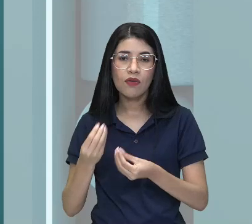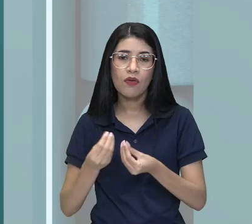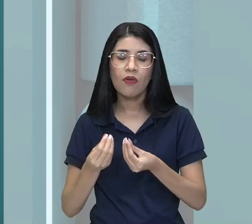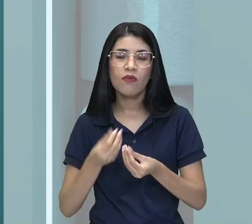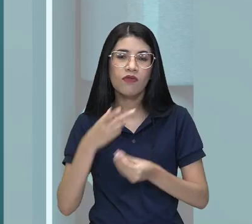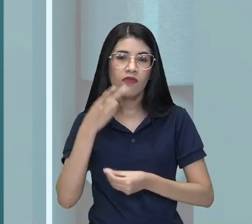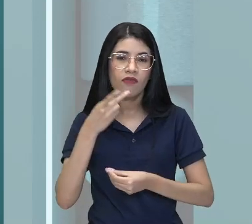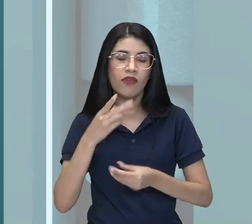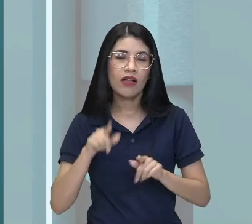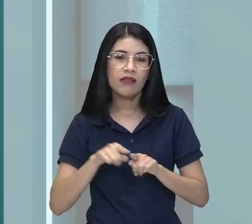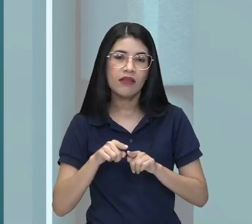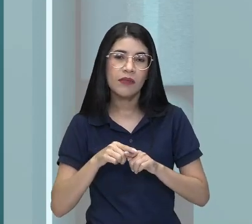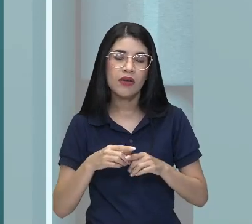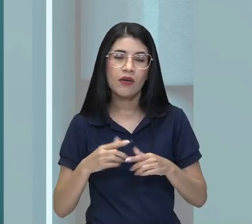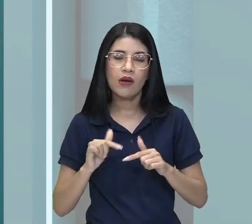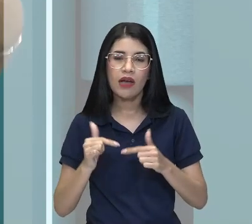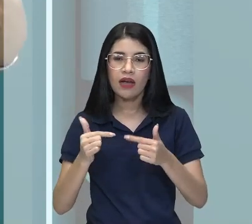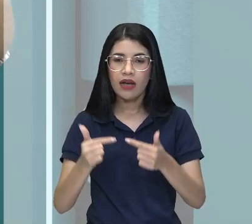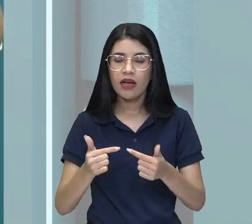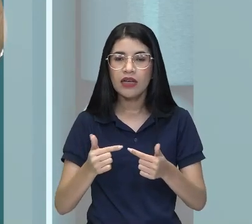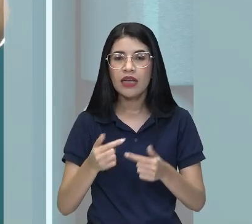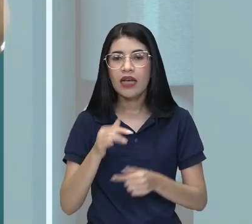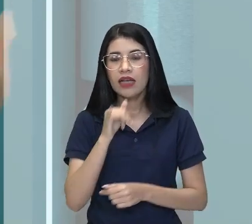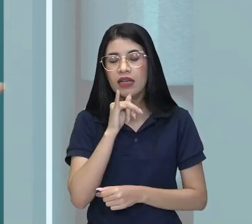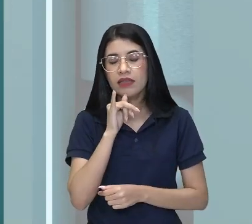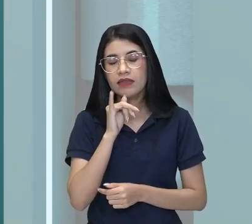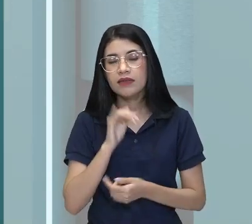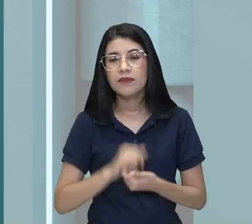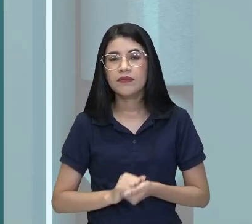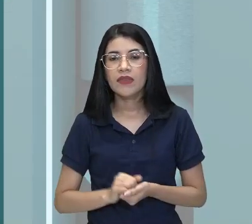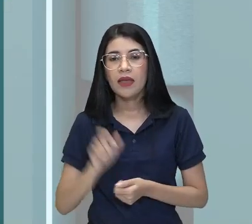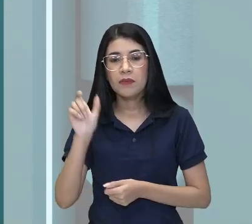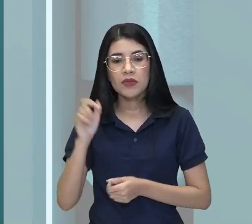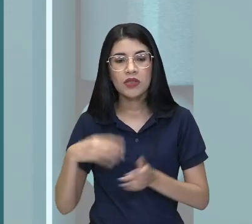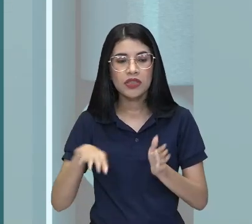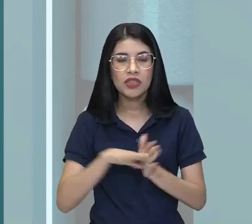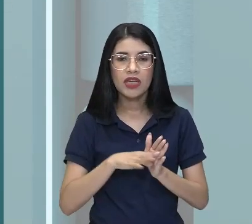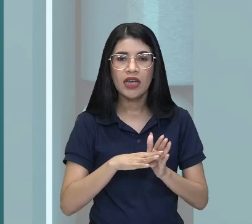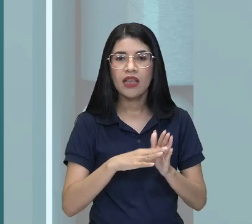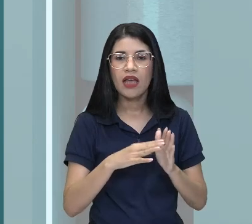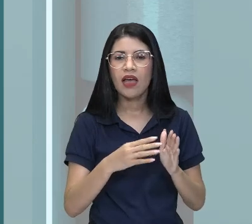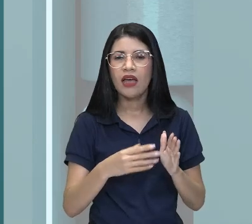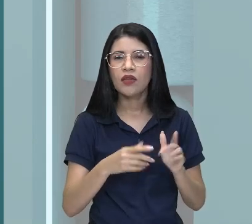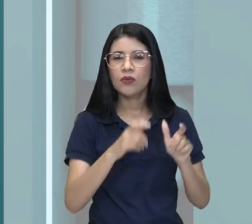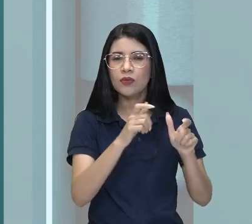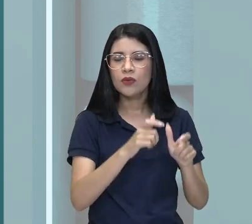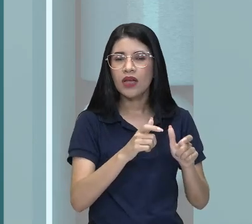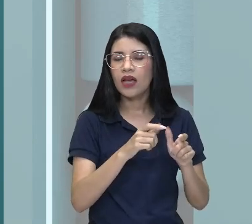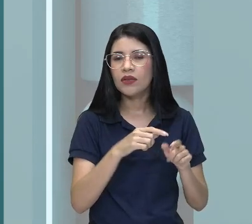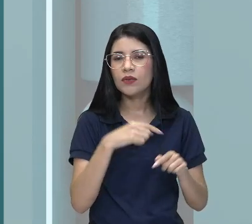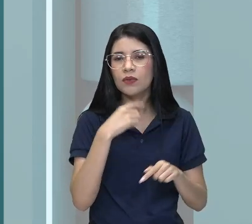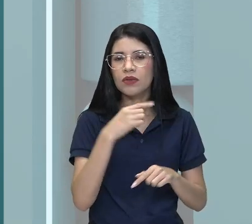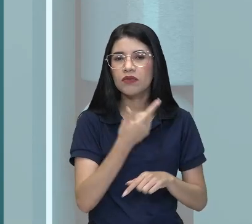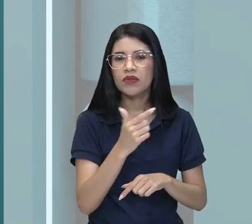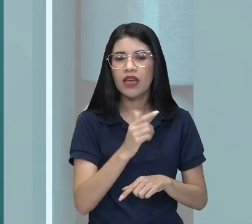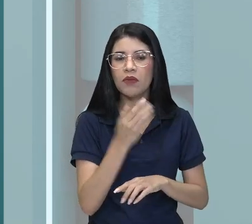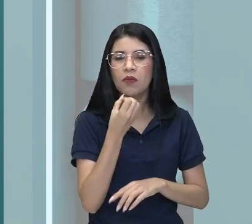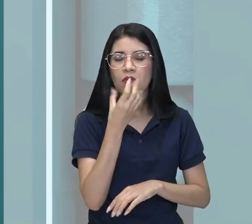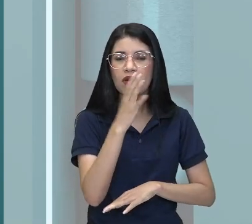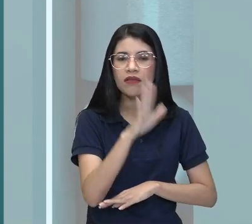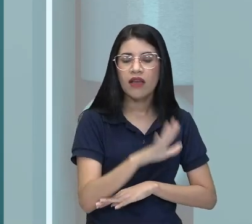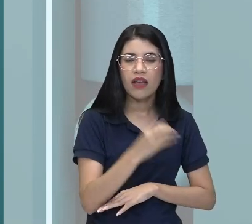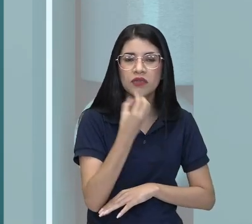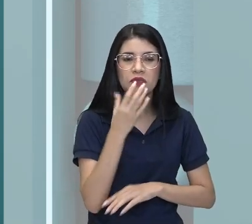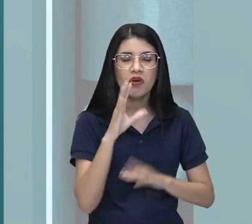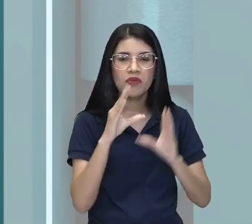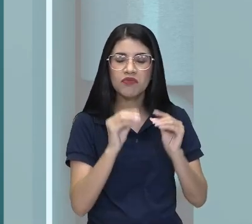você chega. Tem pessoas que chegam em algum ambiente e não dá nem boa tarde, nem boa noite. Será que quando você chegou hoje na sua sala de aula,